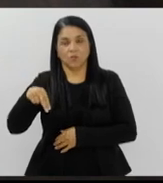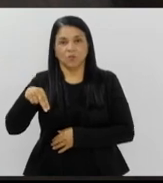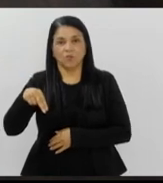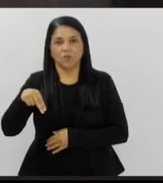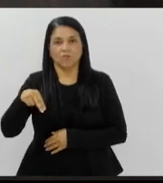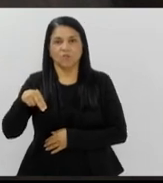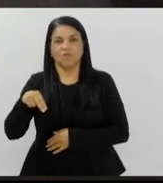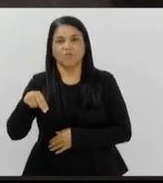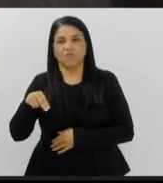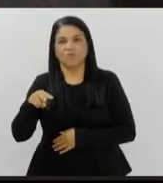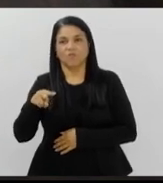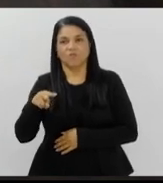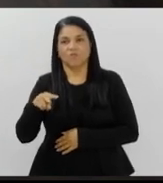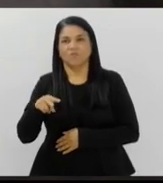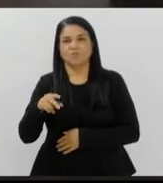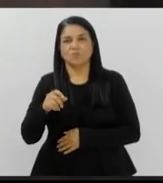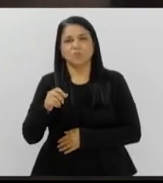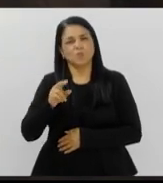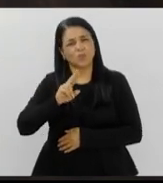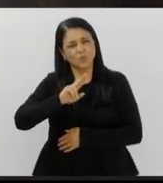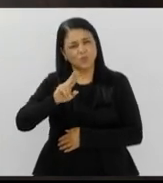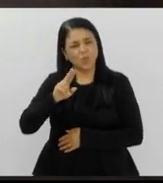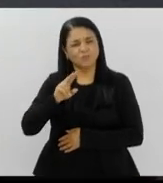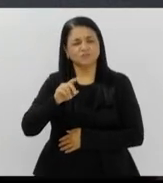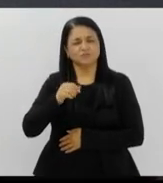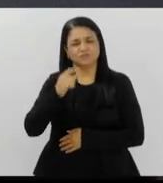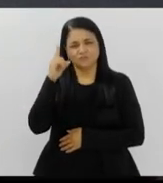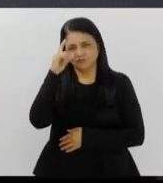Venovisky. Difícil esse nome.